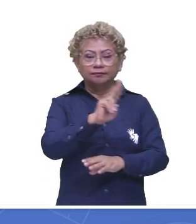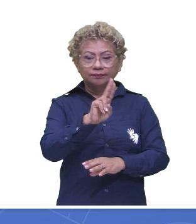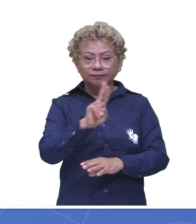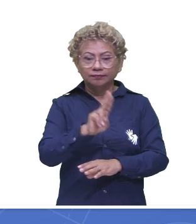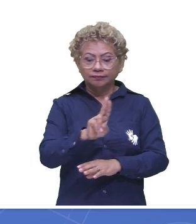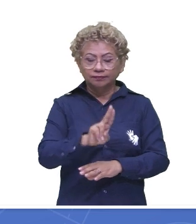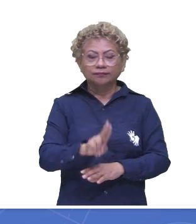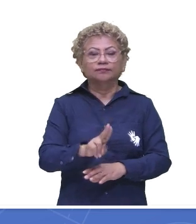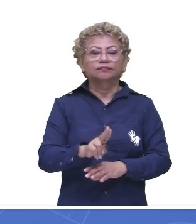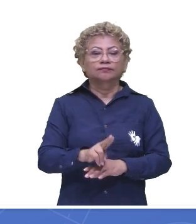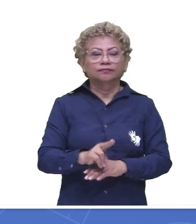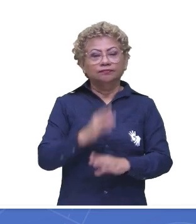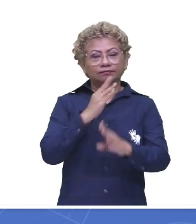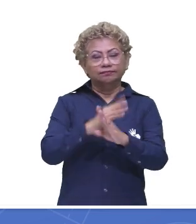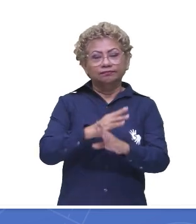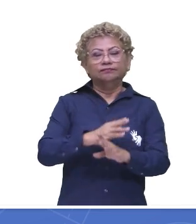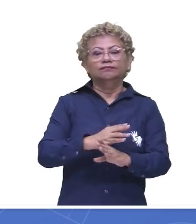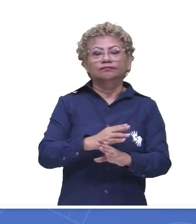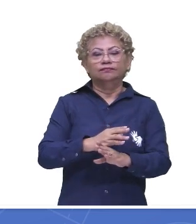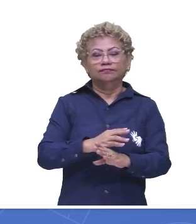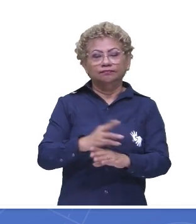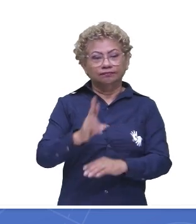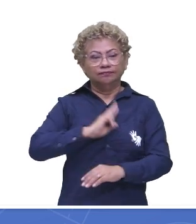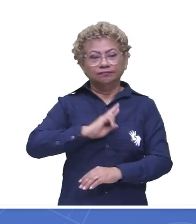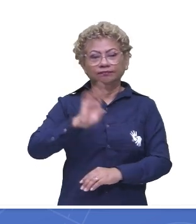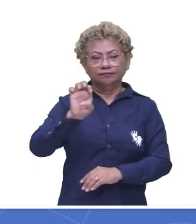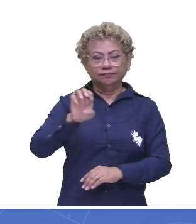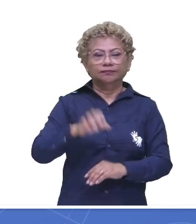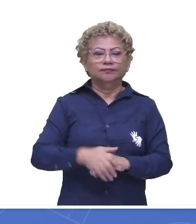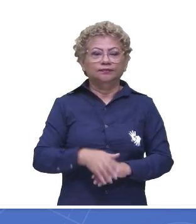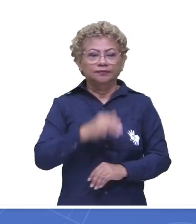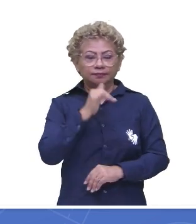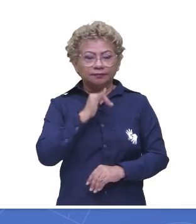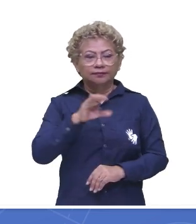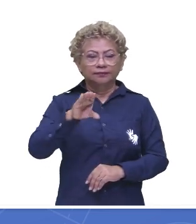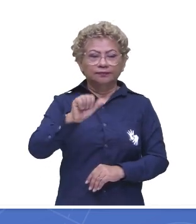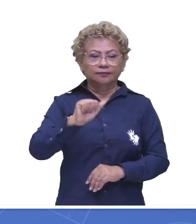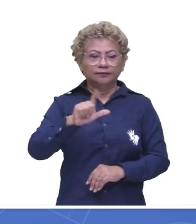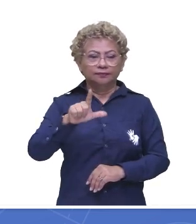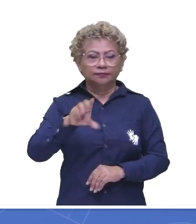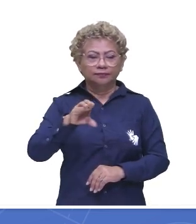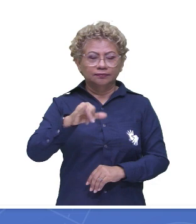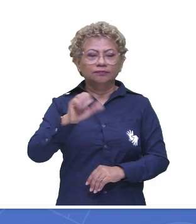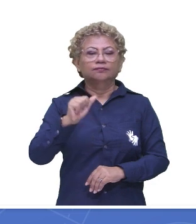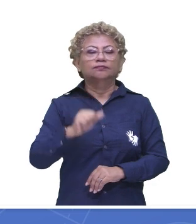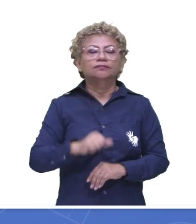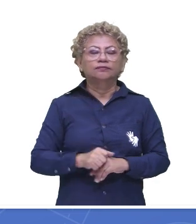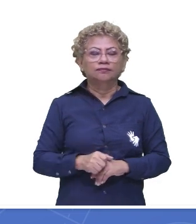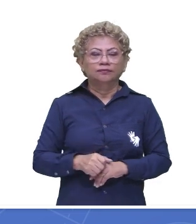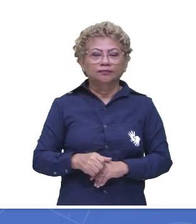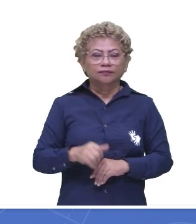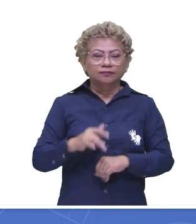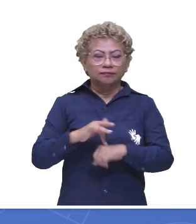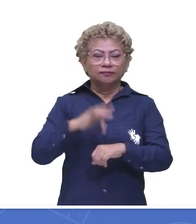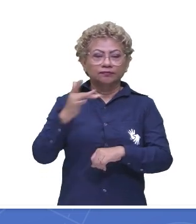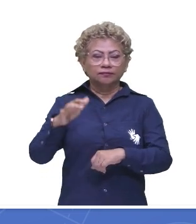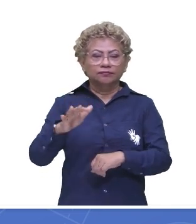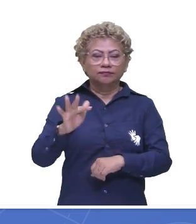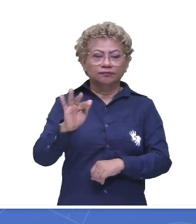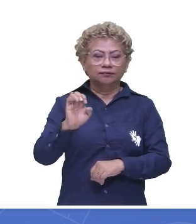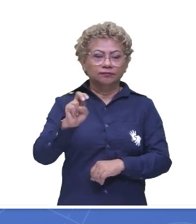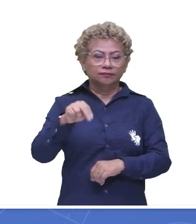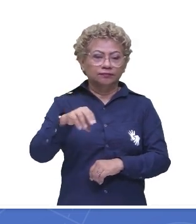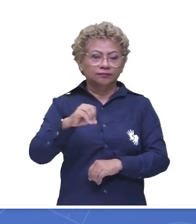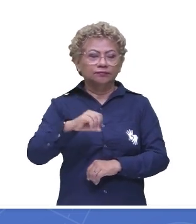Nosso gabarito. Questão número 2 é a letra E. Nós temos aí os sólidos, cálcio, cobre, fenol e ouro. Os líquidos, éter,